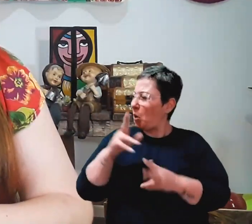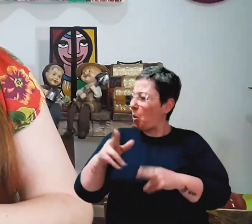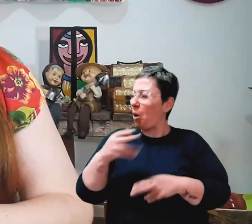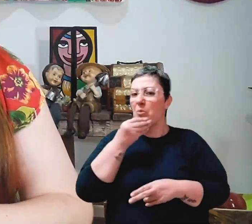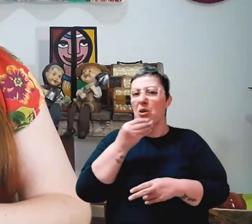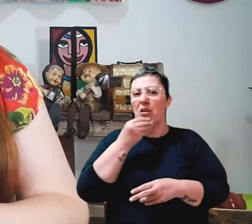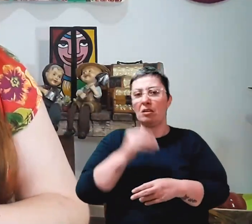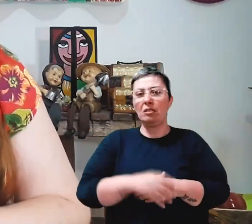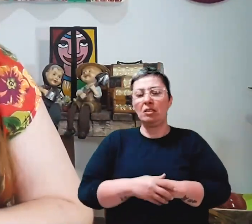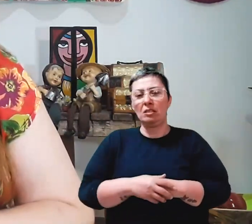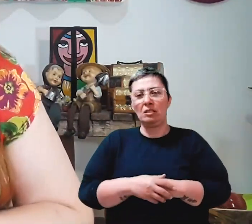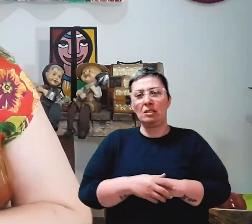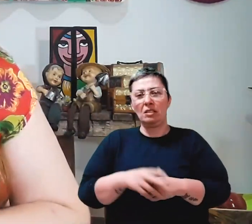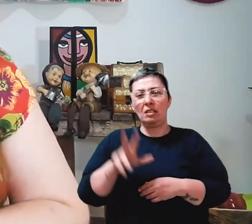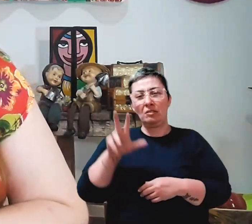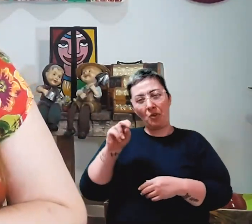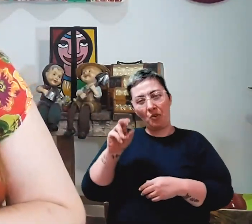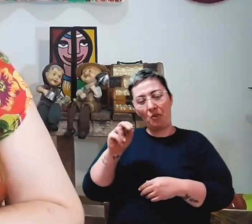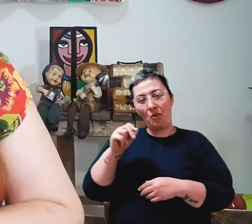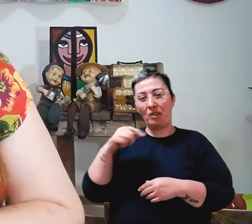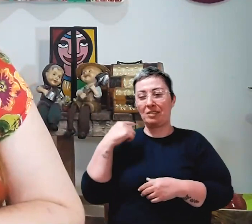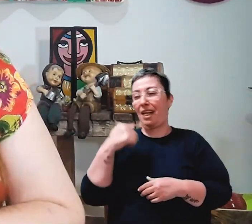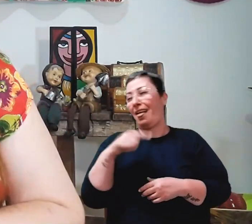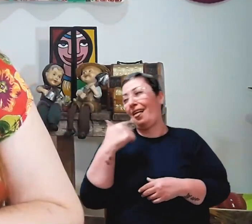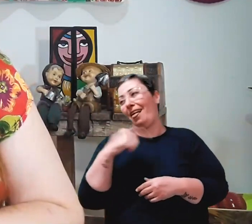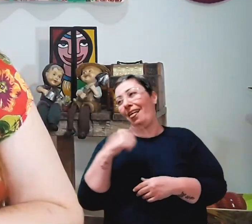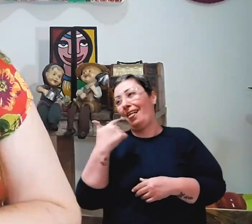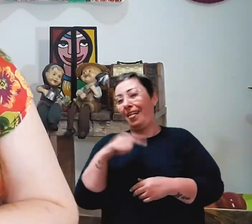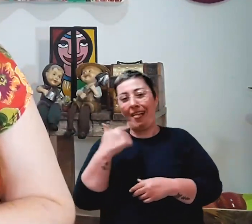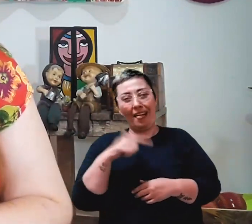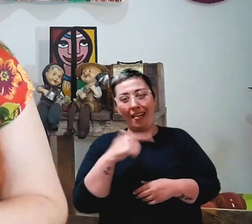menino. A minha avó dava